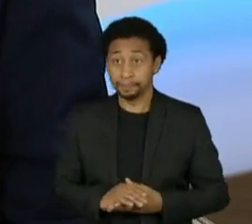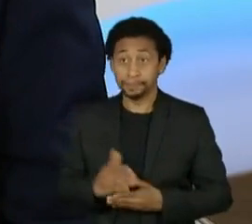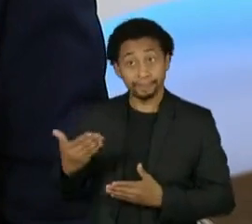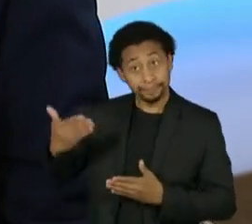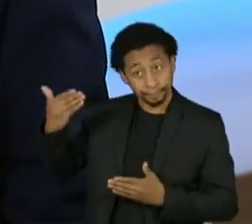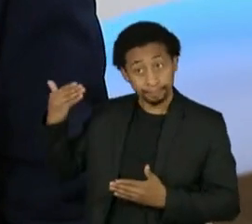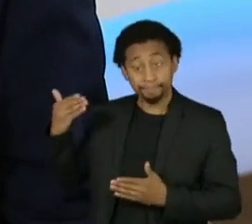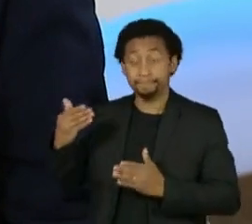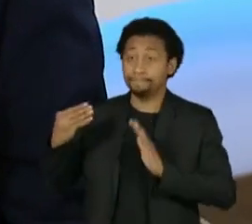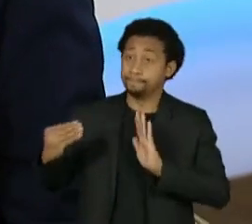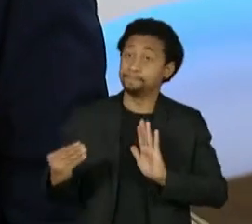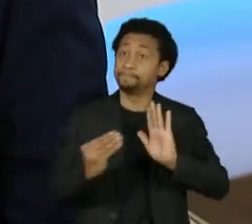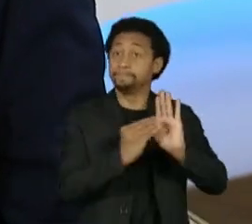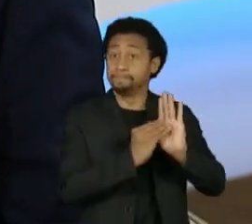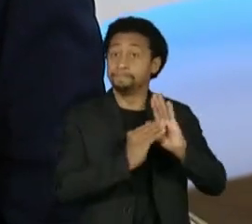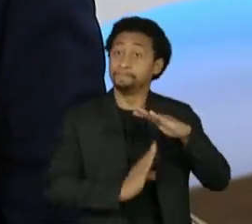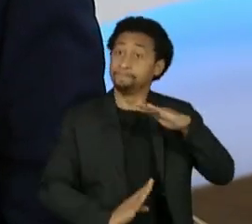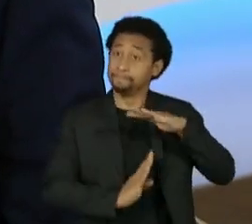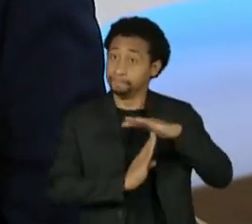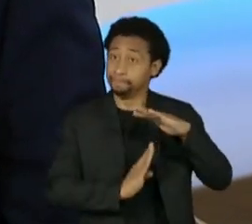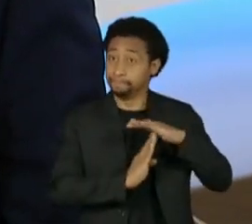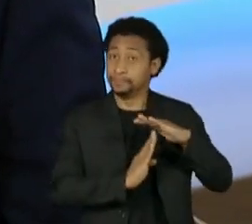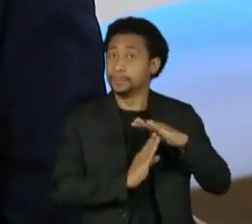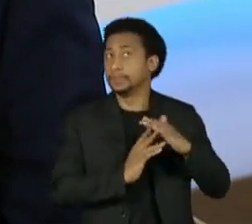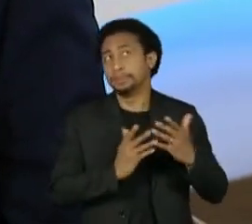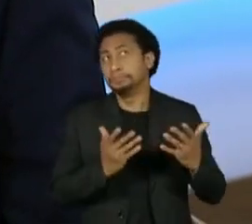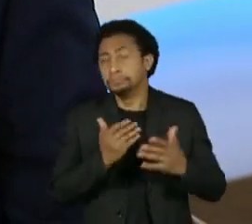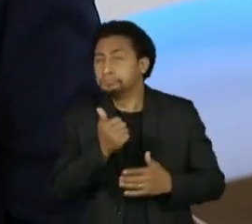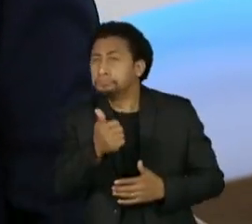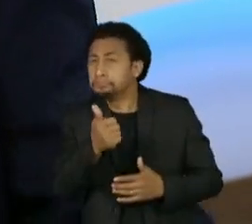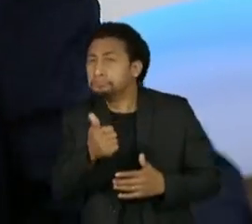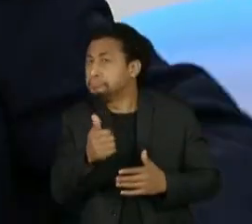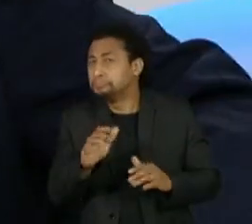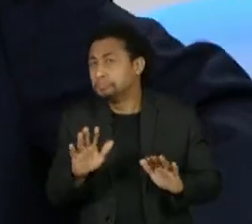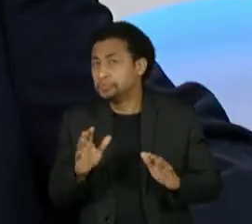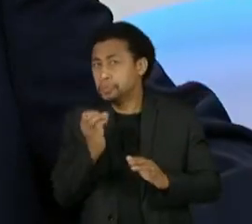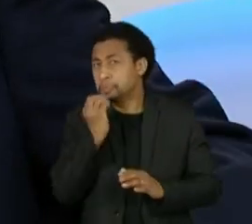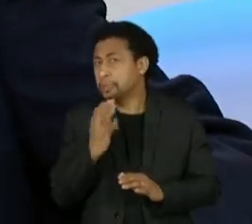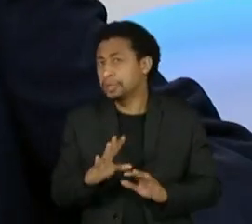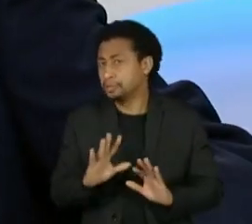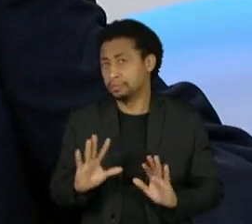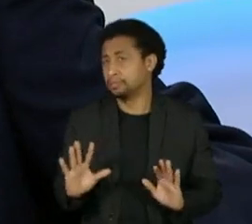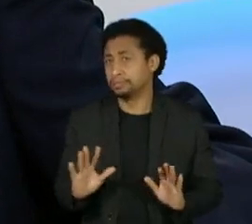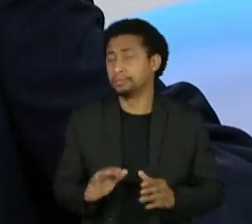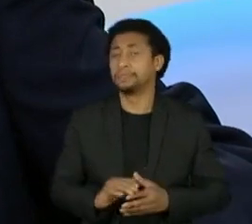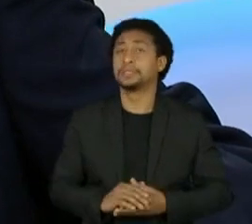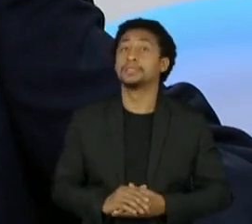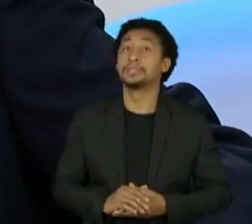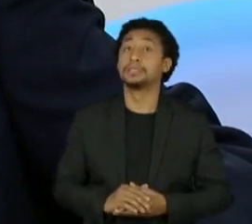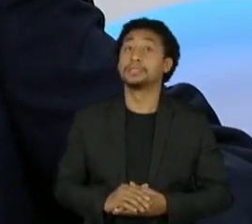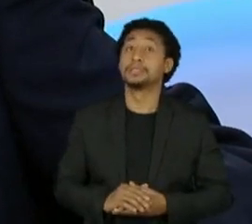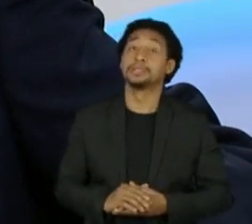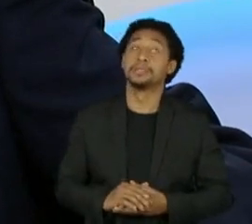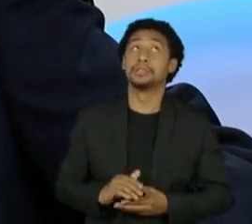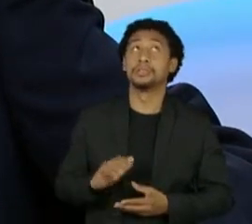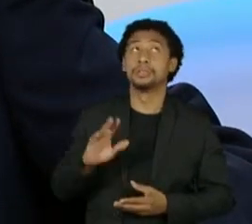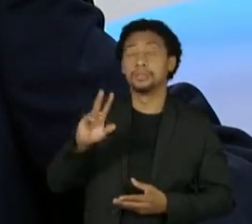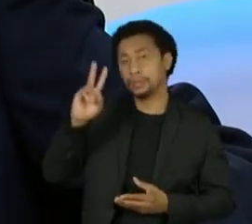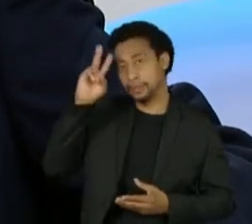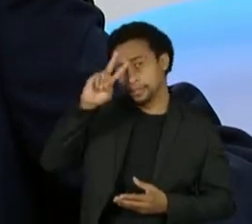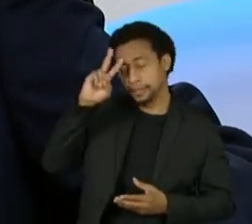estabelecido na época foi né dado foi bem quer dizer ela ela nós